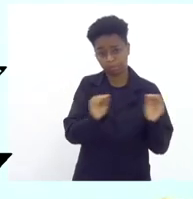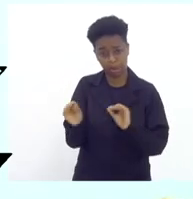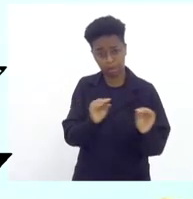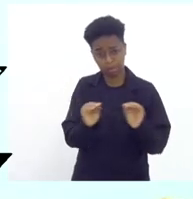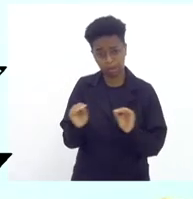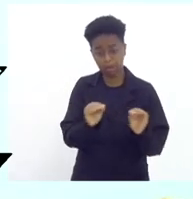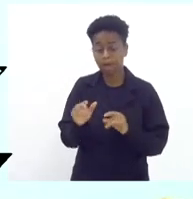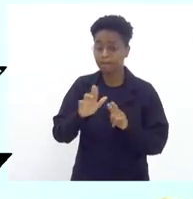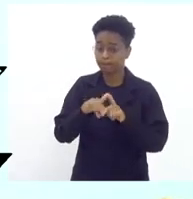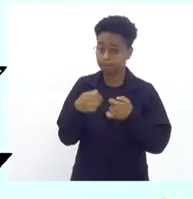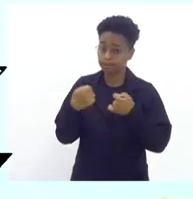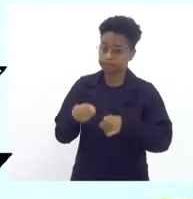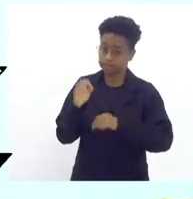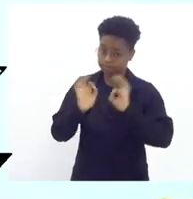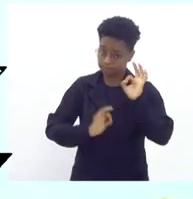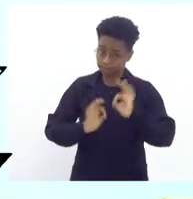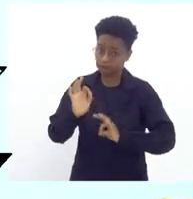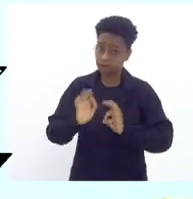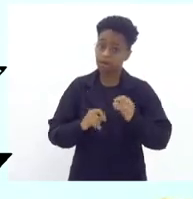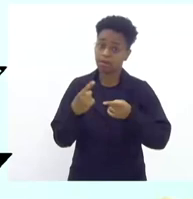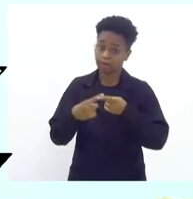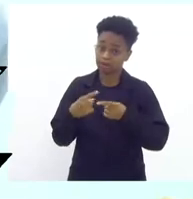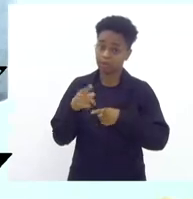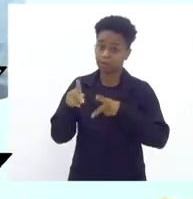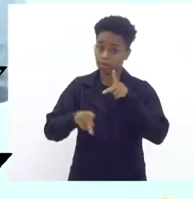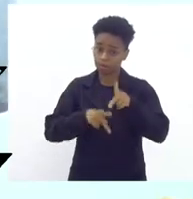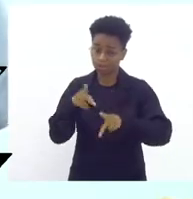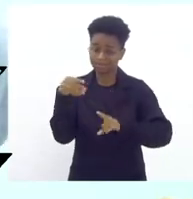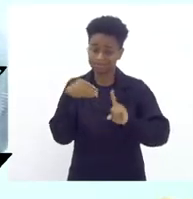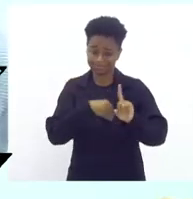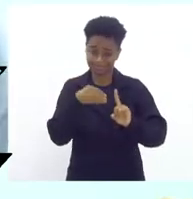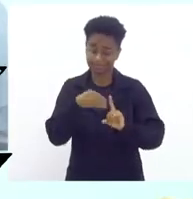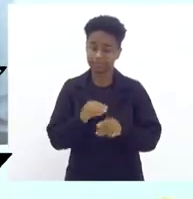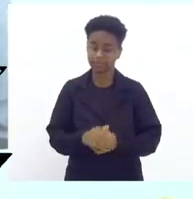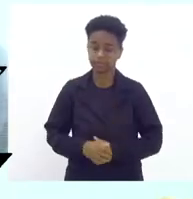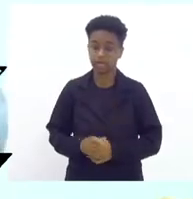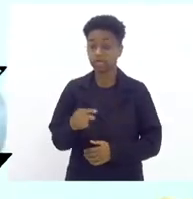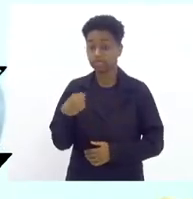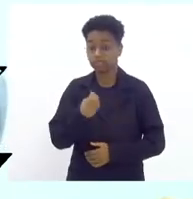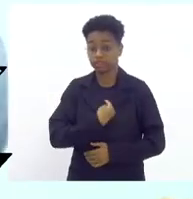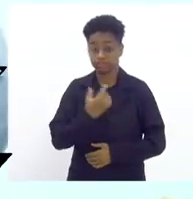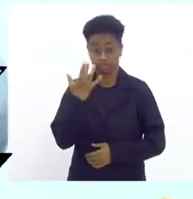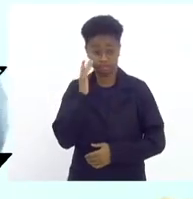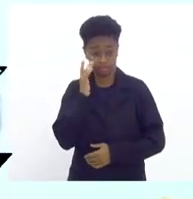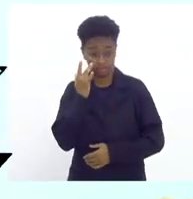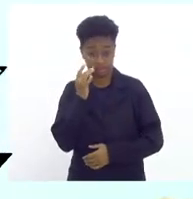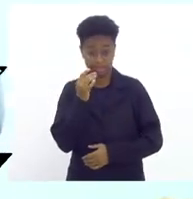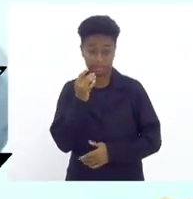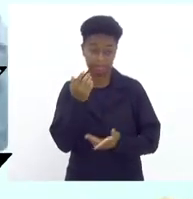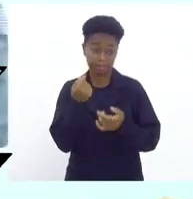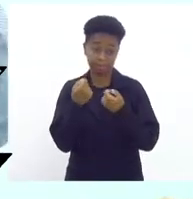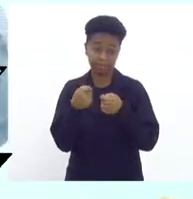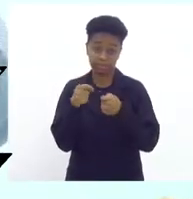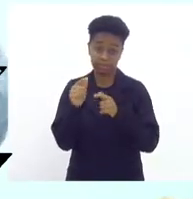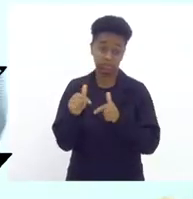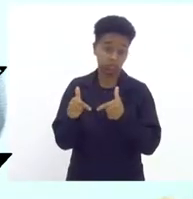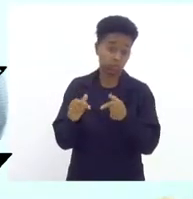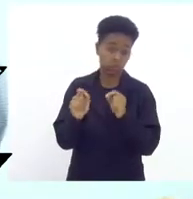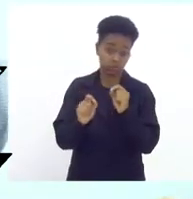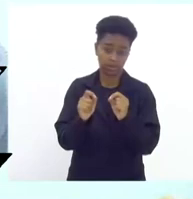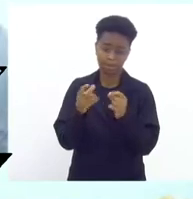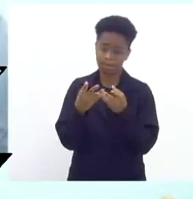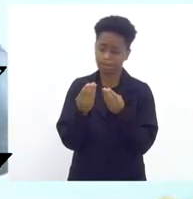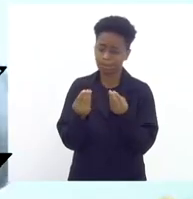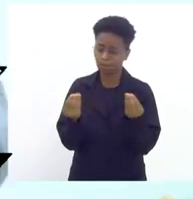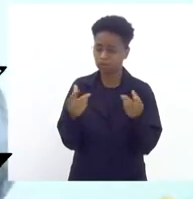preparado porque uma população muito vulnerável então a gente acha que em termos do que a gente precisa fazer muita coisa